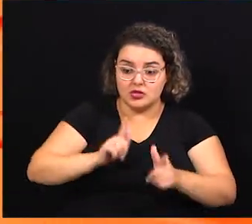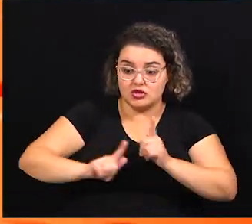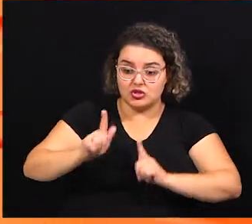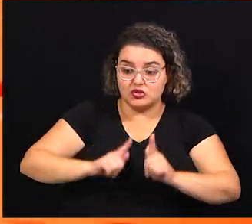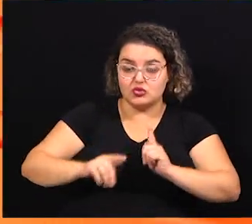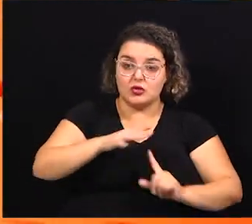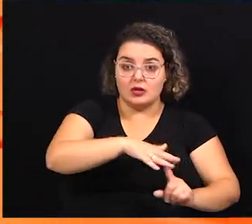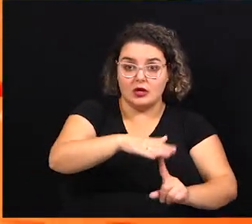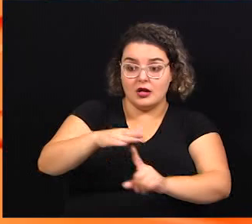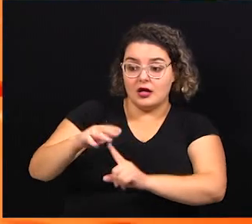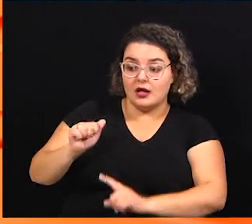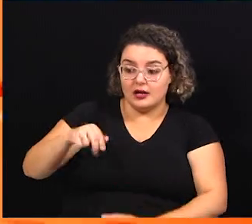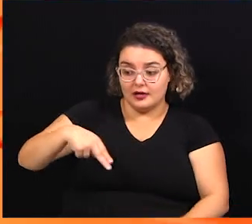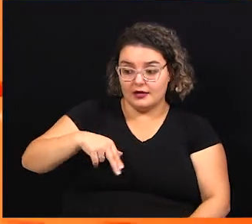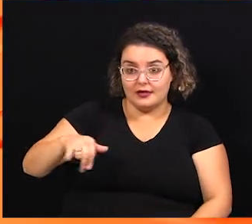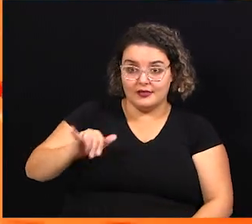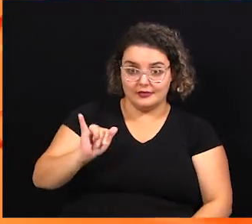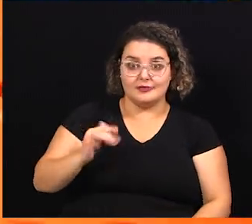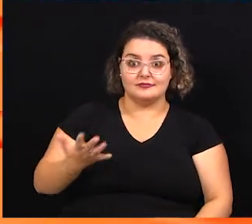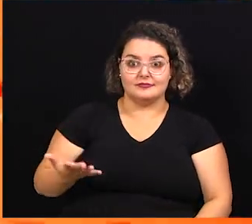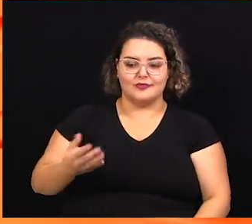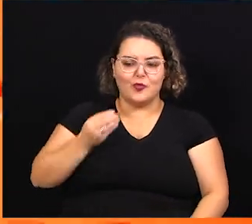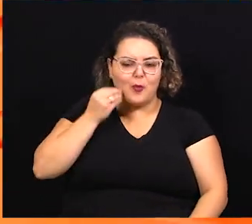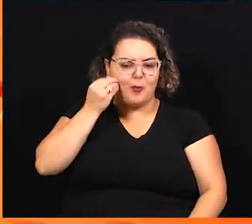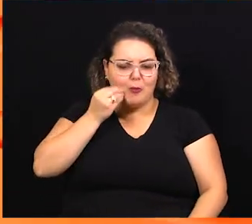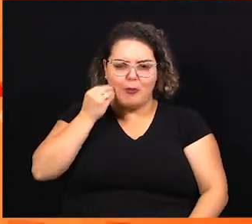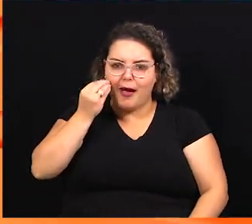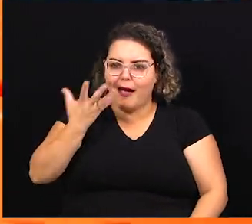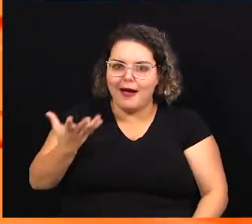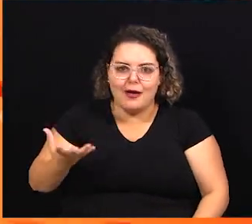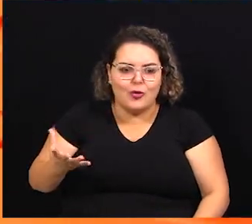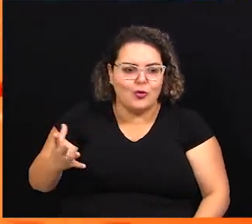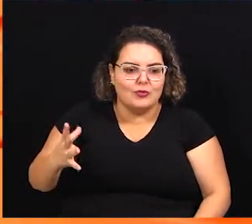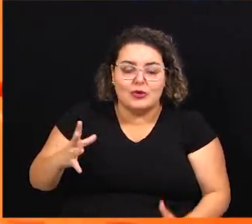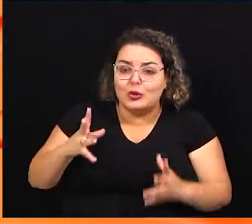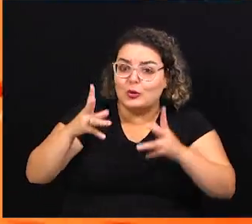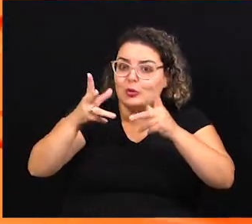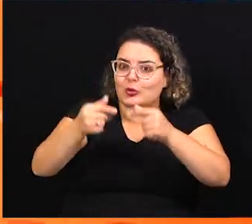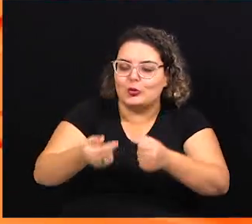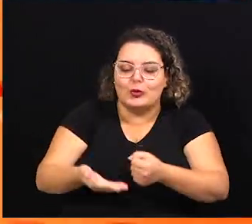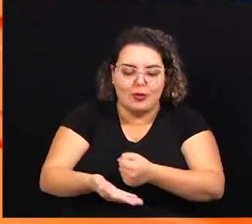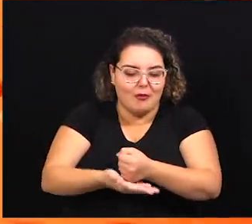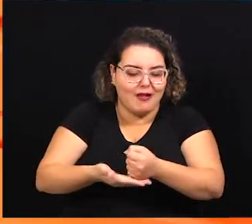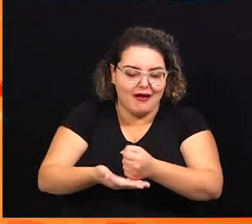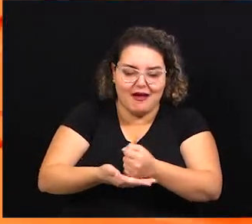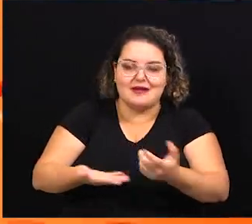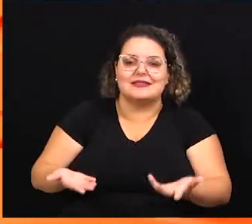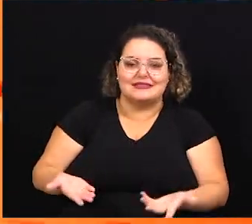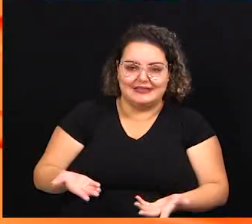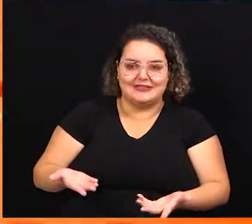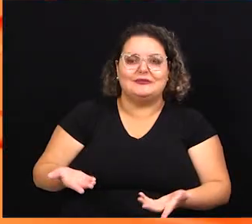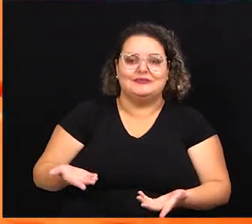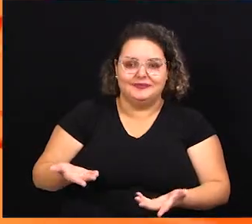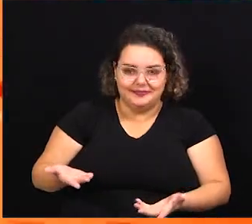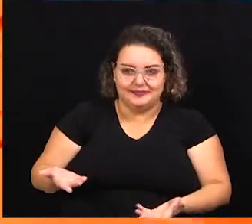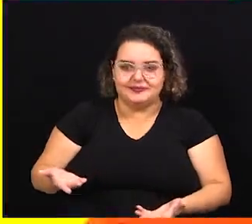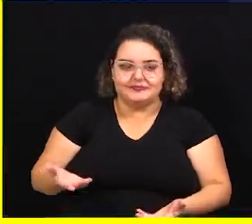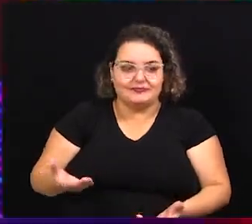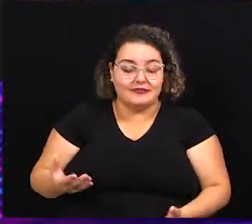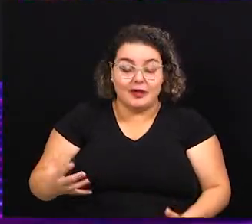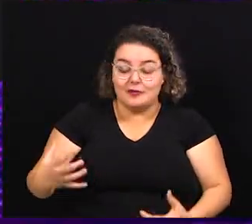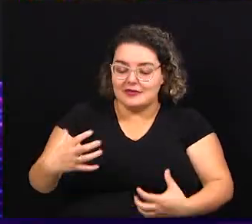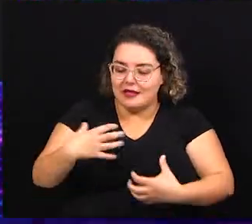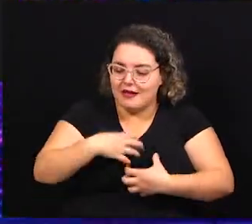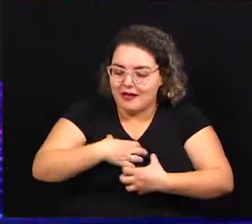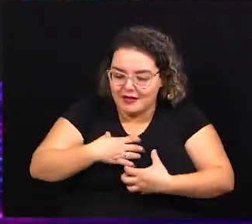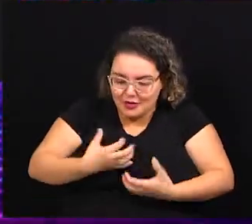ambiental, a Anne. Então, foi uma experiência totalmente calcada na realidade, assim. Para mim, pessoalmente,